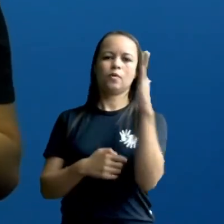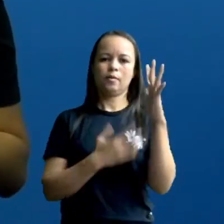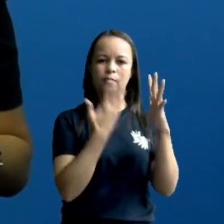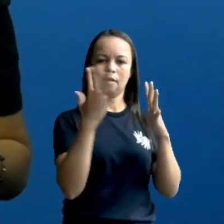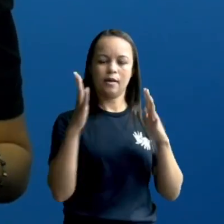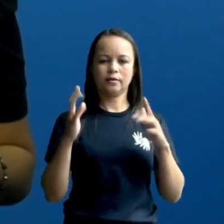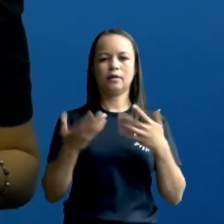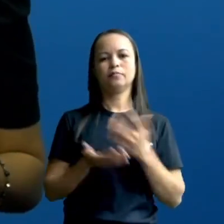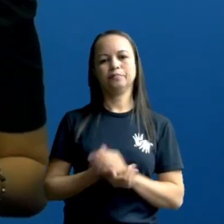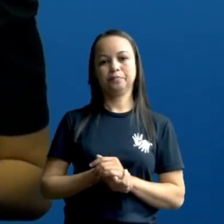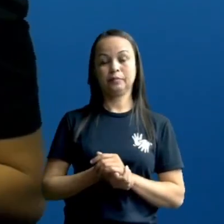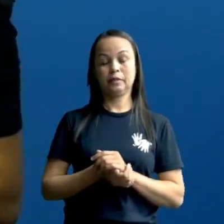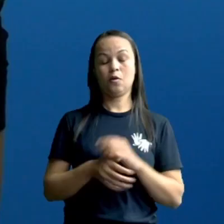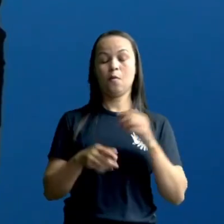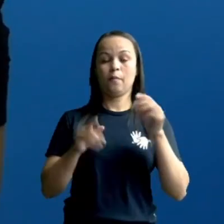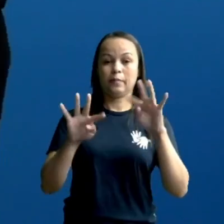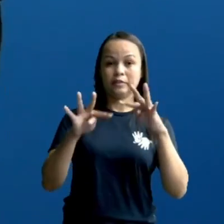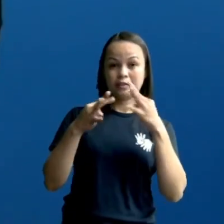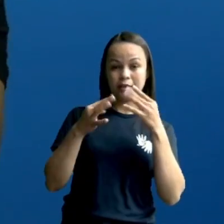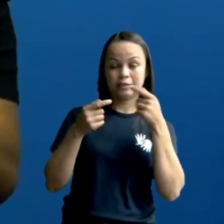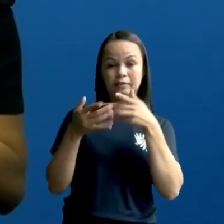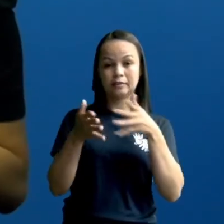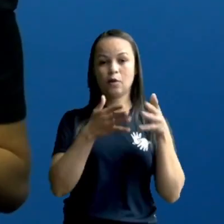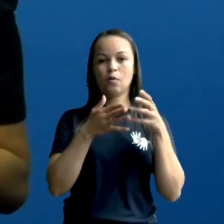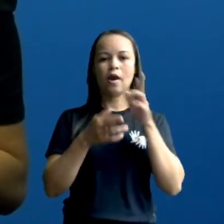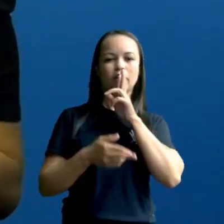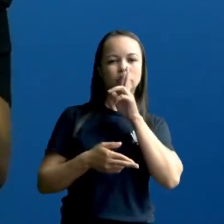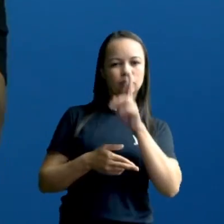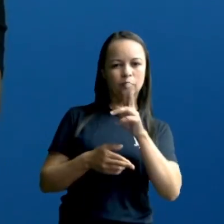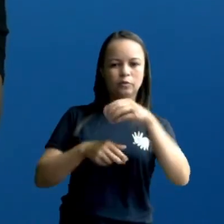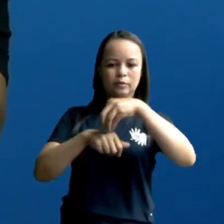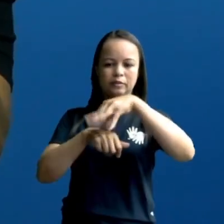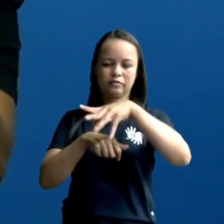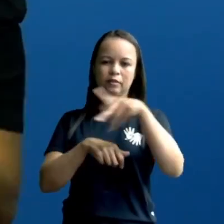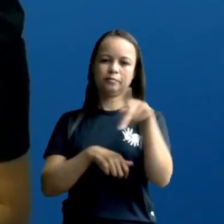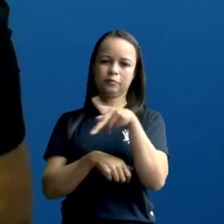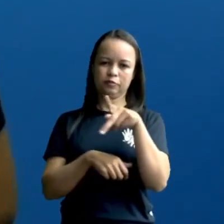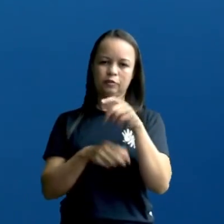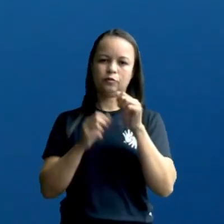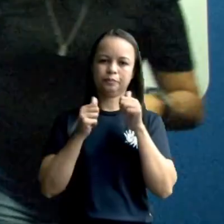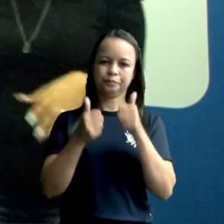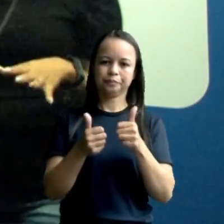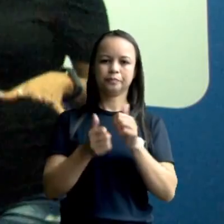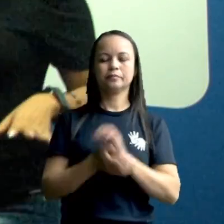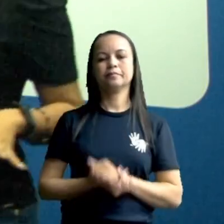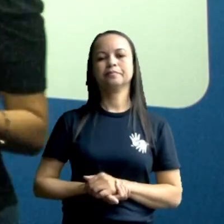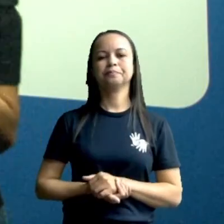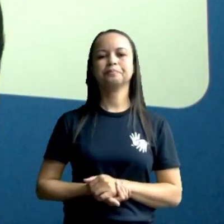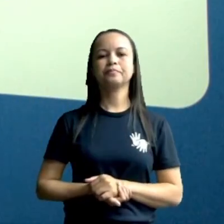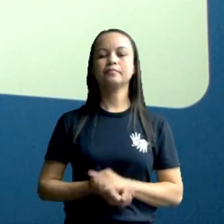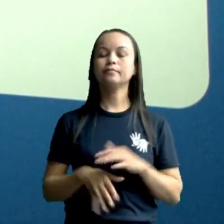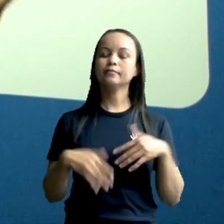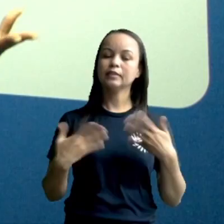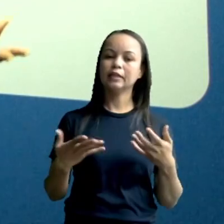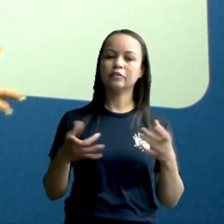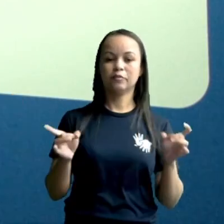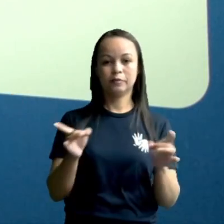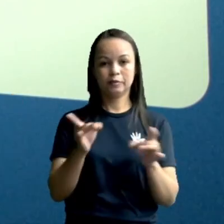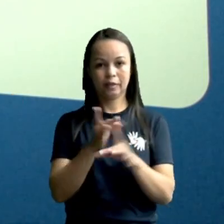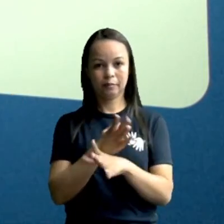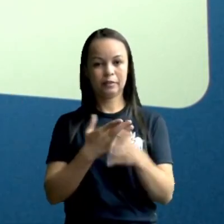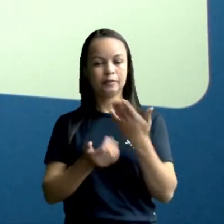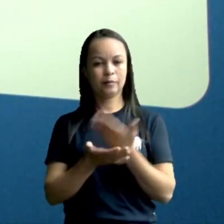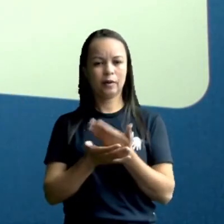direitinho. Responde a atividade e manda foto para o teu professor. Beleza? E é isso aí, pessoal. A gente vai ficando por